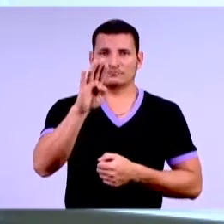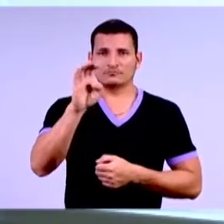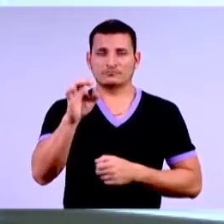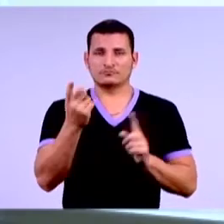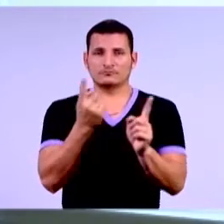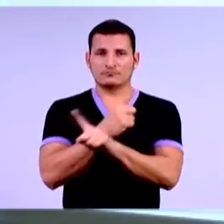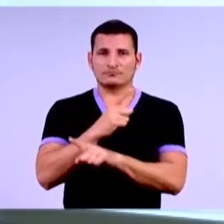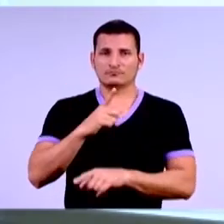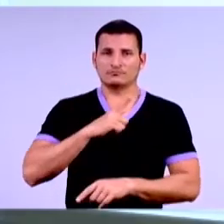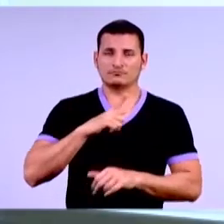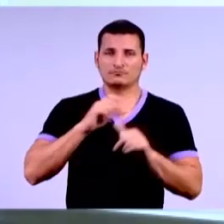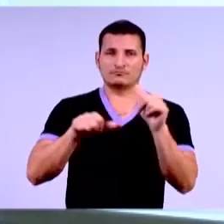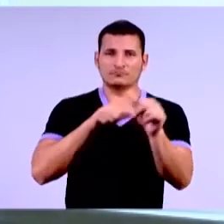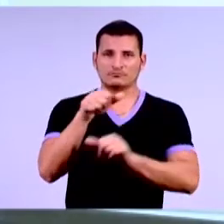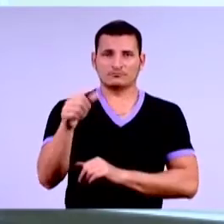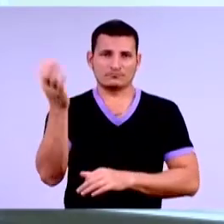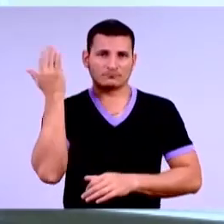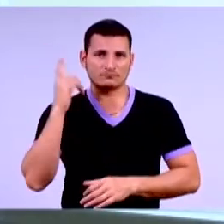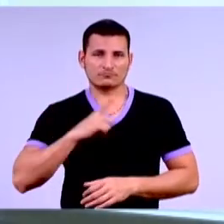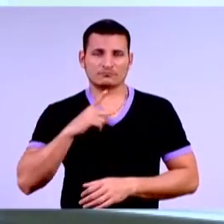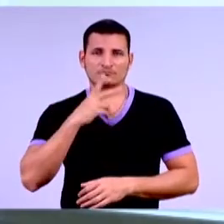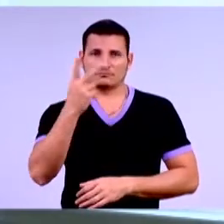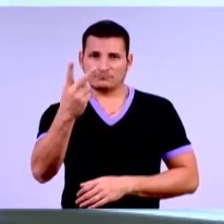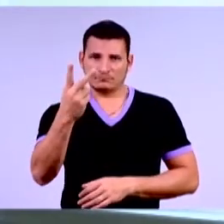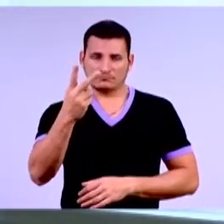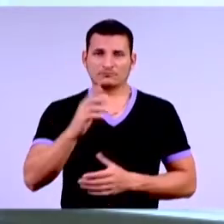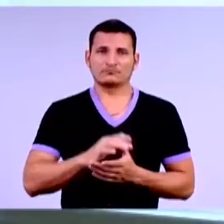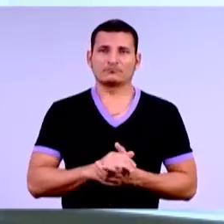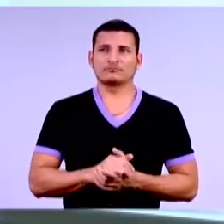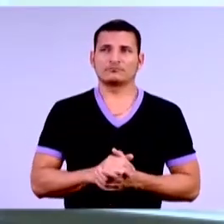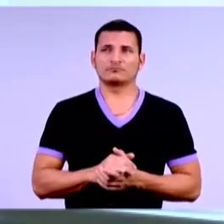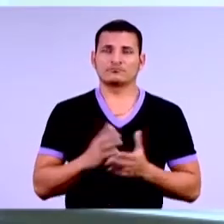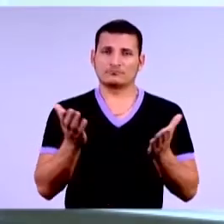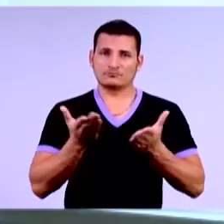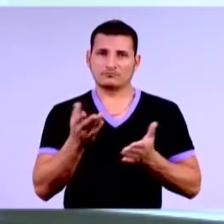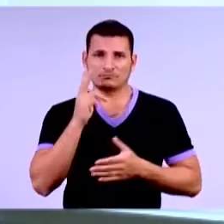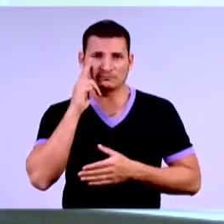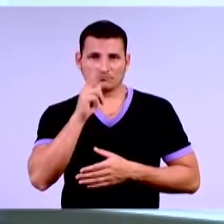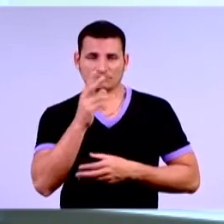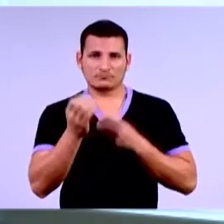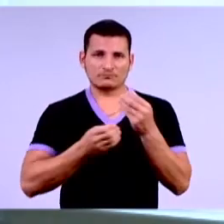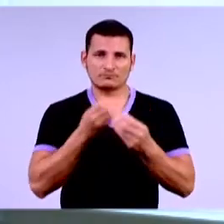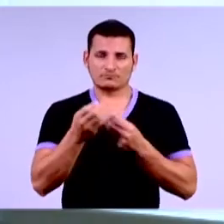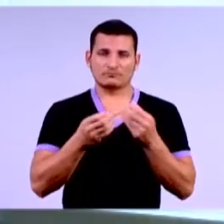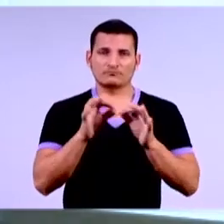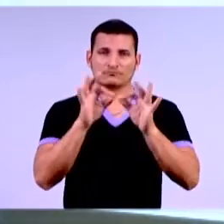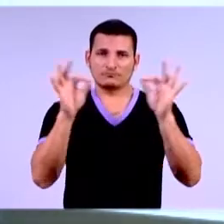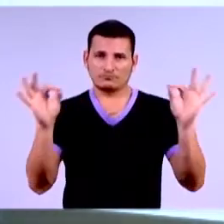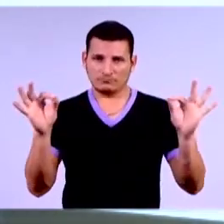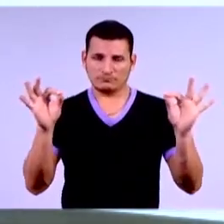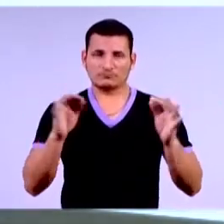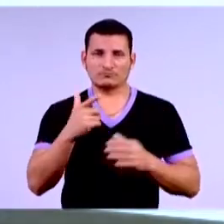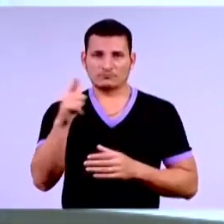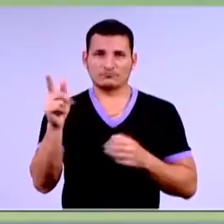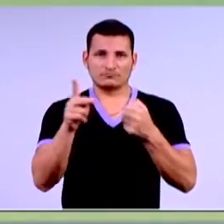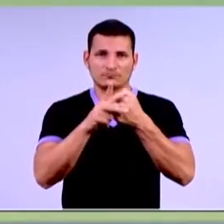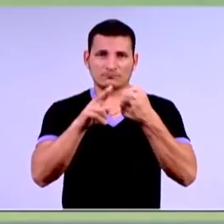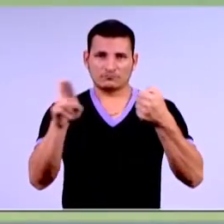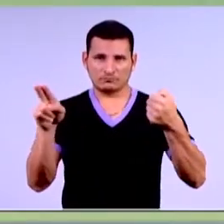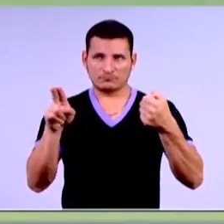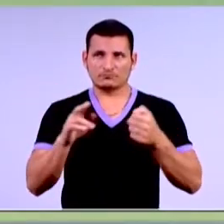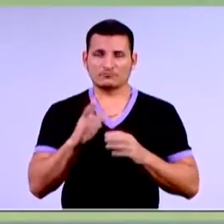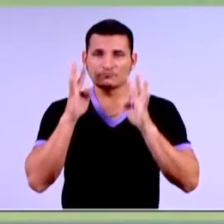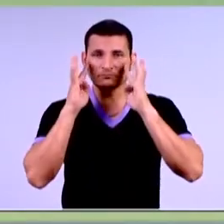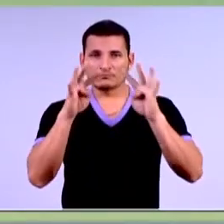passado eu tenho duas formas no passado voz e o é vamos ver como é que ele cita conjugado com demais pronomes prestem